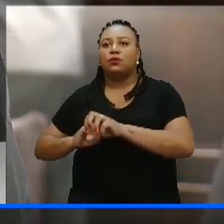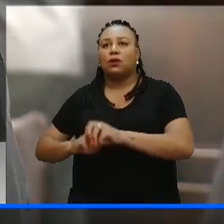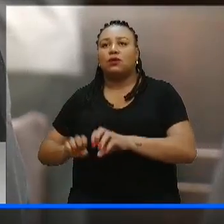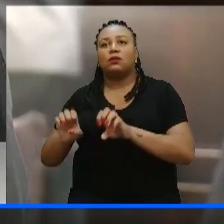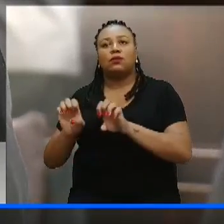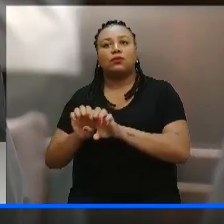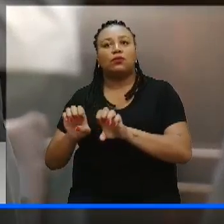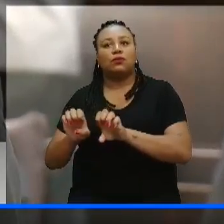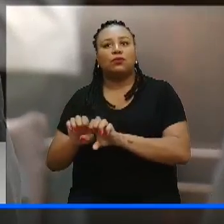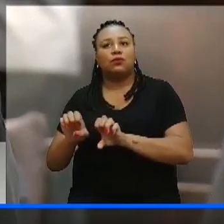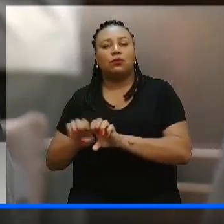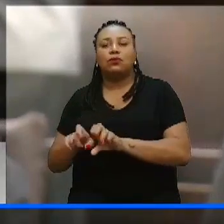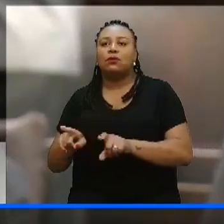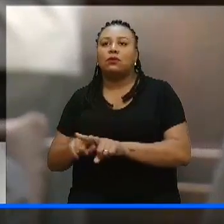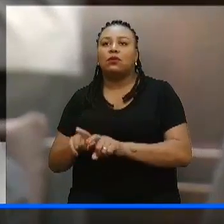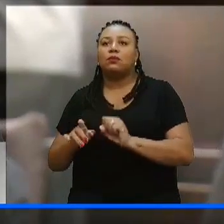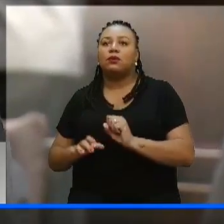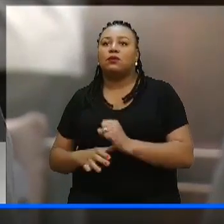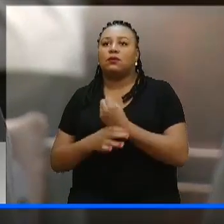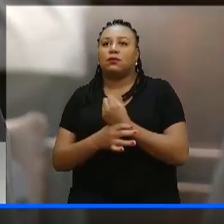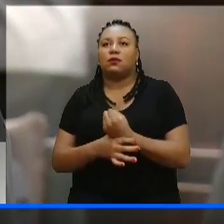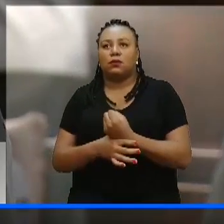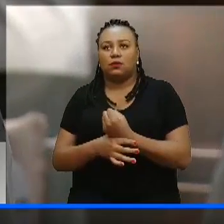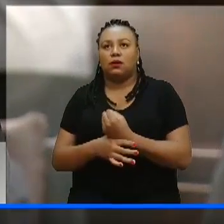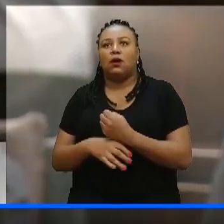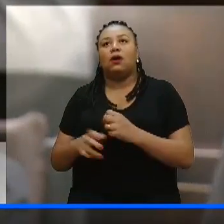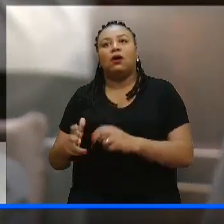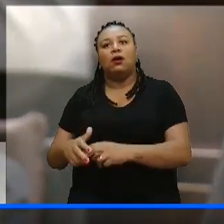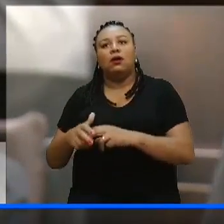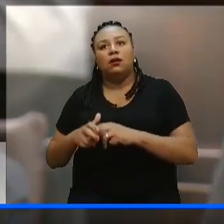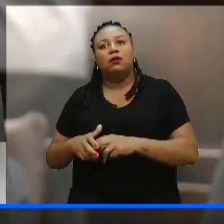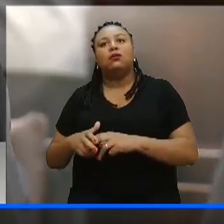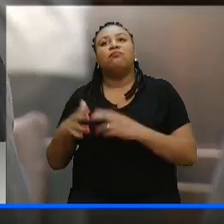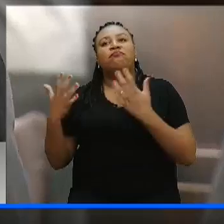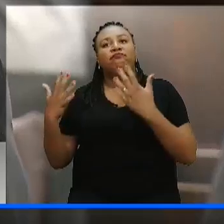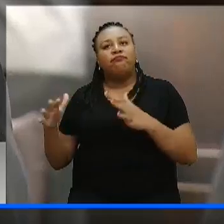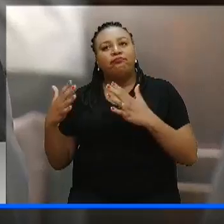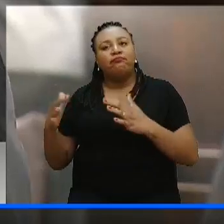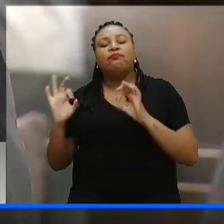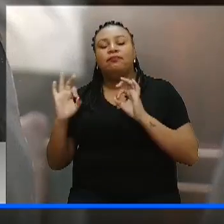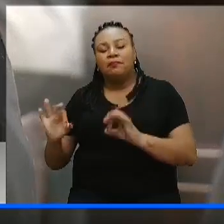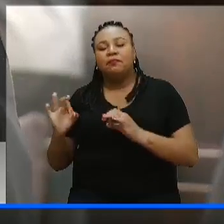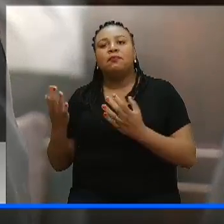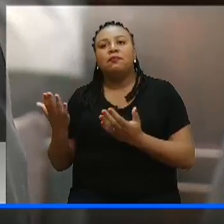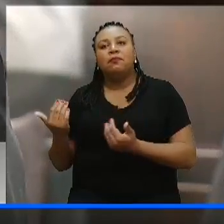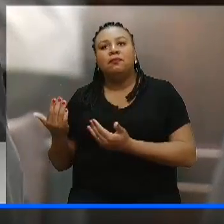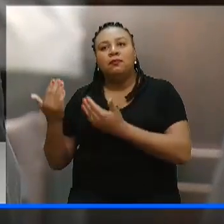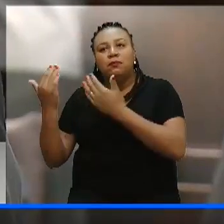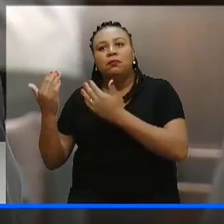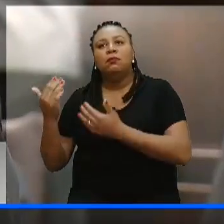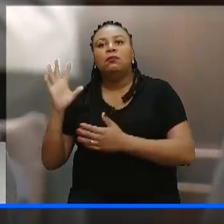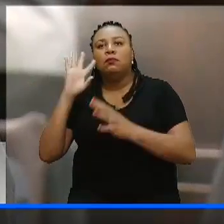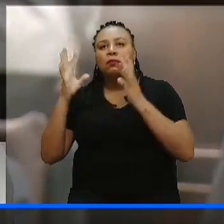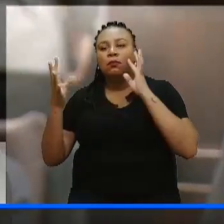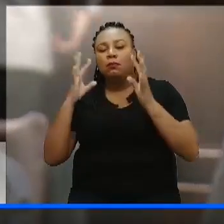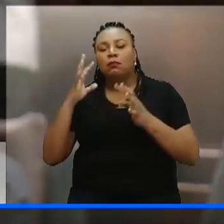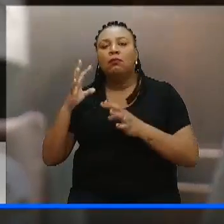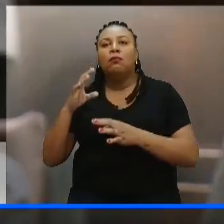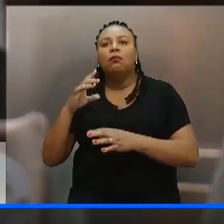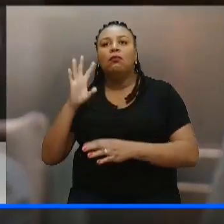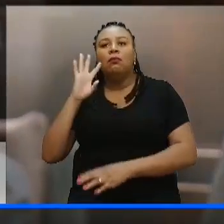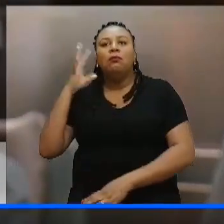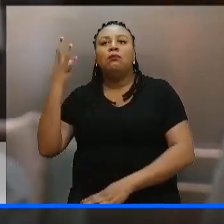infraestrutura e também segurança por isso é louvável e digna de homenagem a decisão de ser